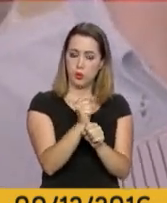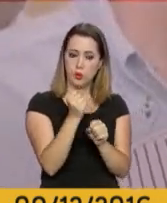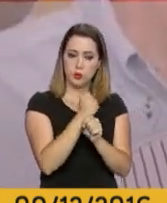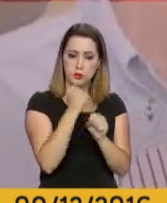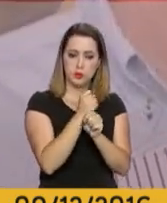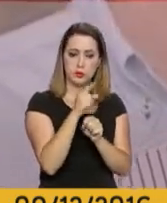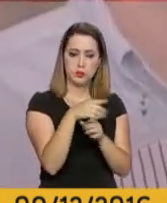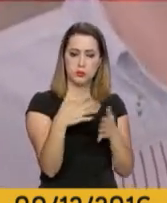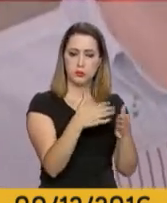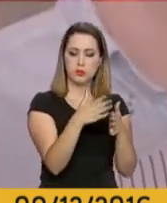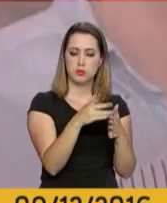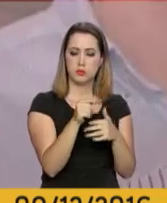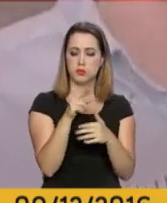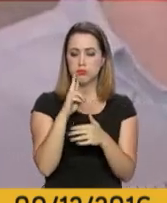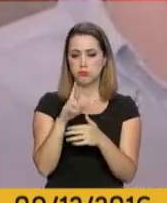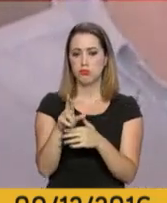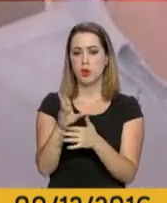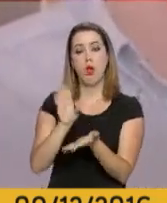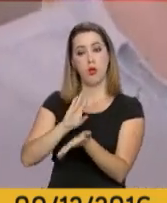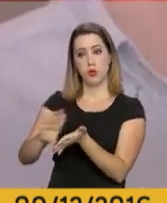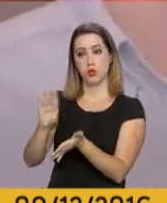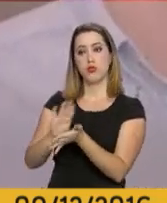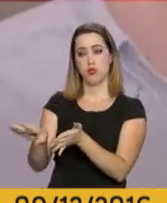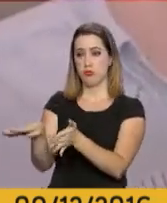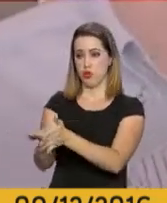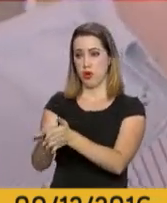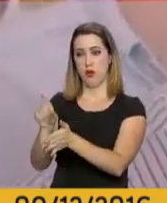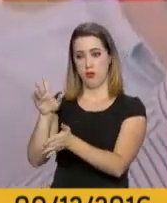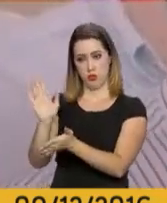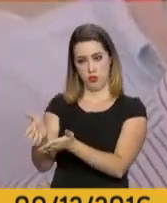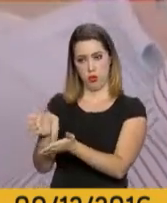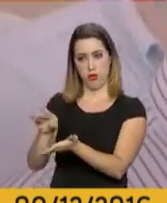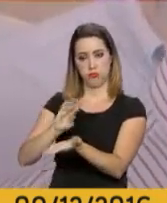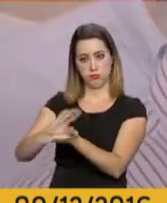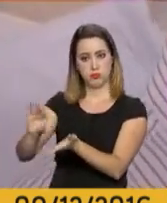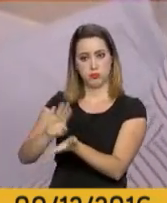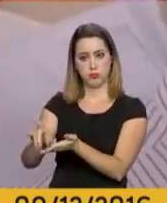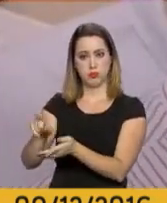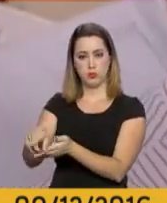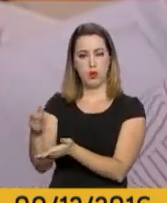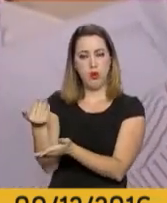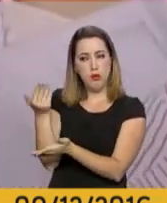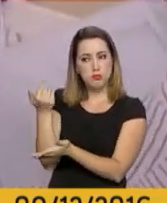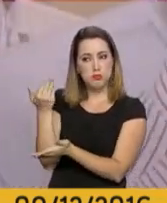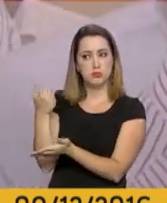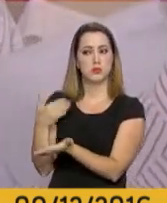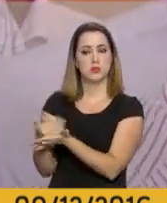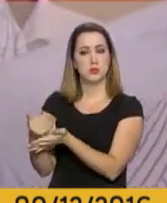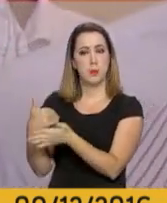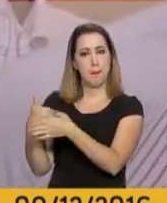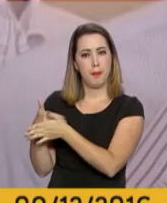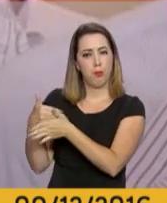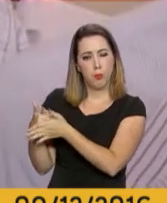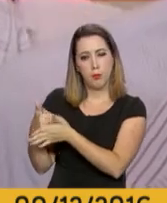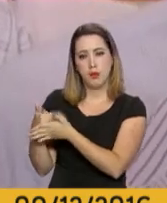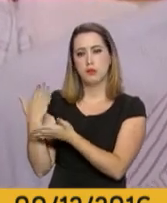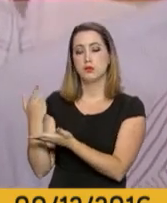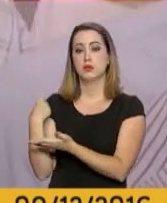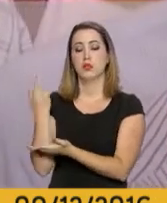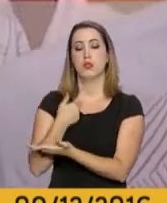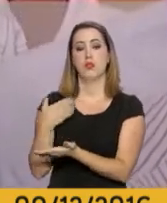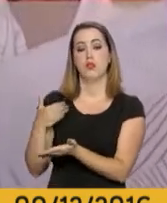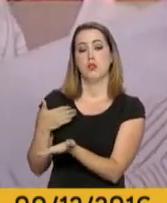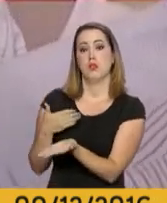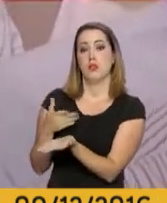exposição é eu digo que as verbas estão chegando não é na verdade até muito recentemente além de da da informação de que as